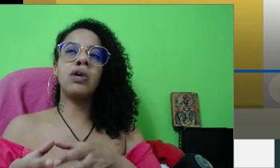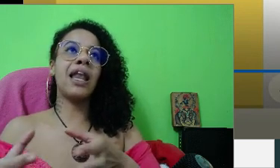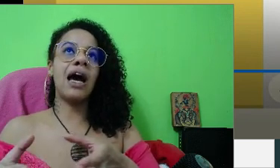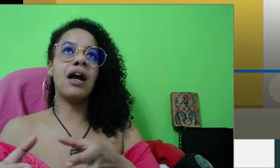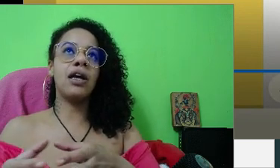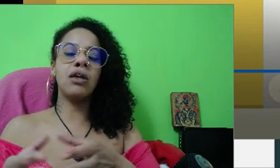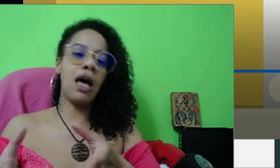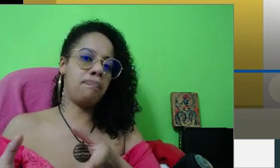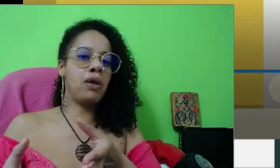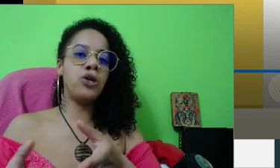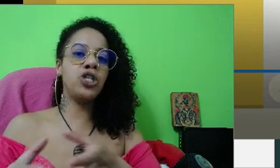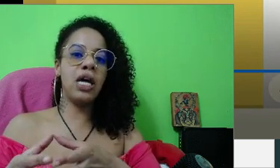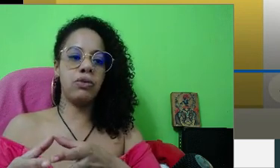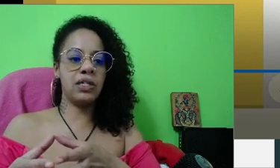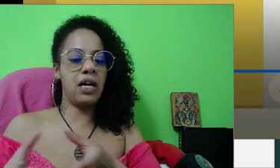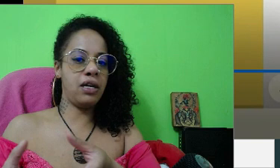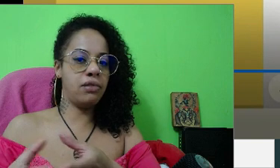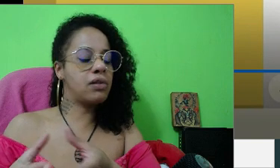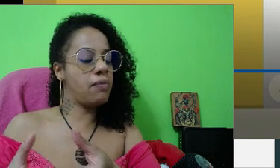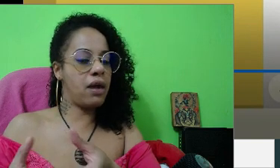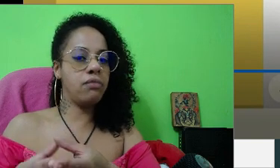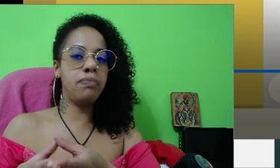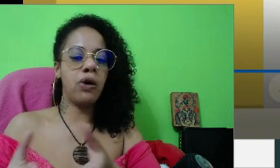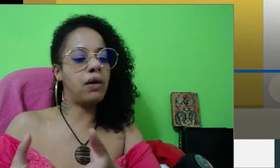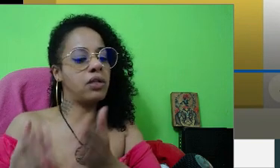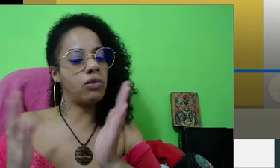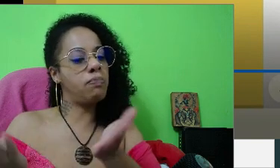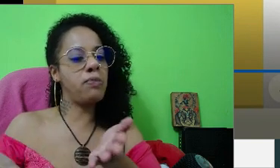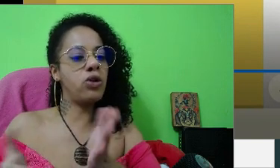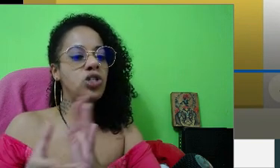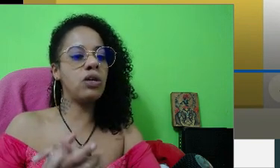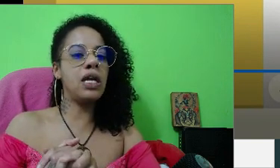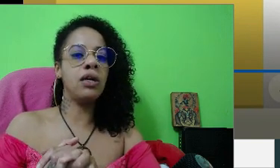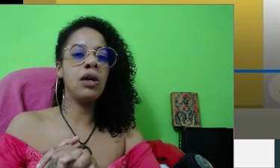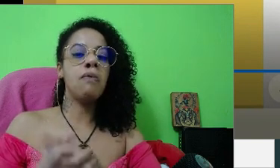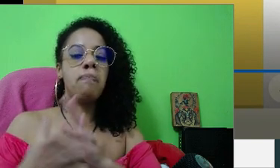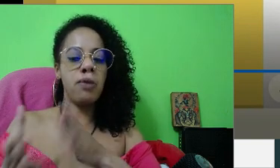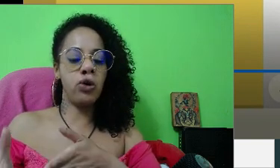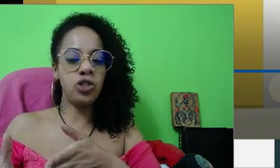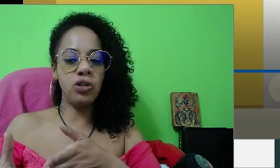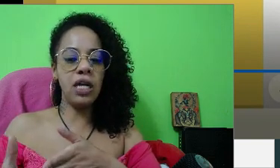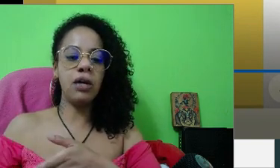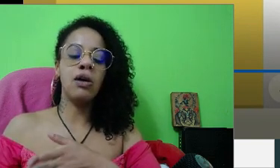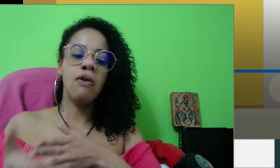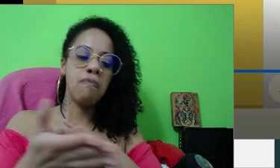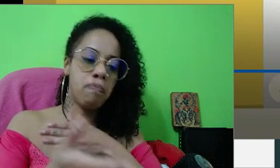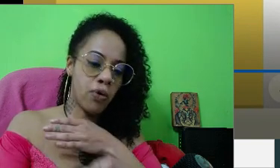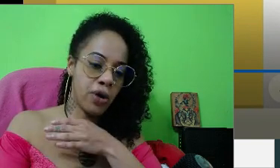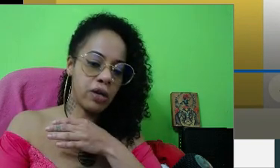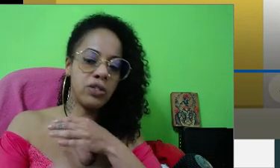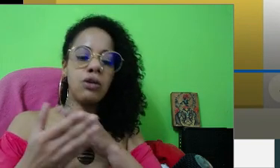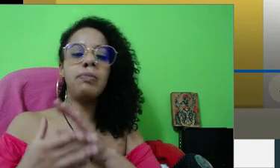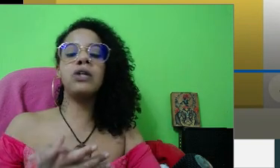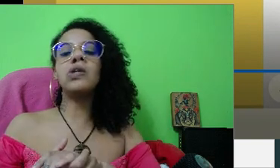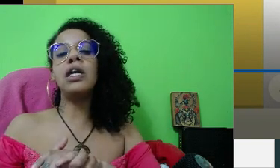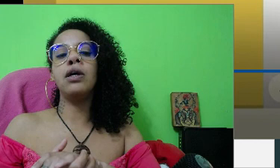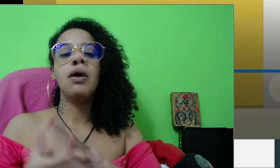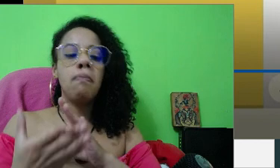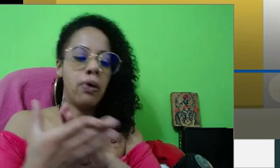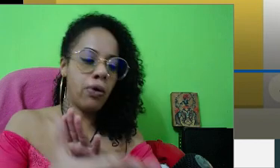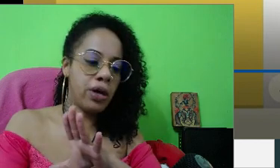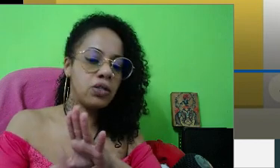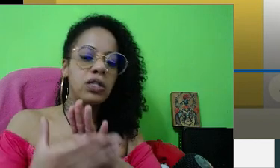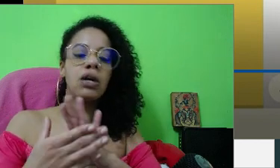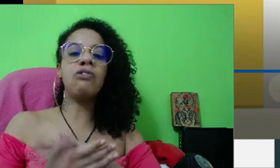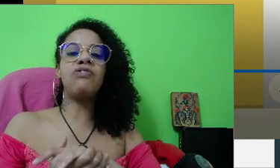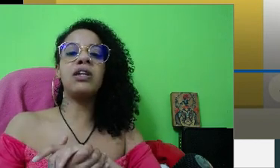estou querendo calar ah pelo amor de Deus né aí também então não põe meu rostinho ali põe meu rostinho ali põe os argumentos ali